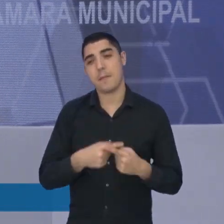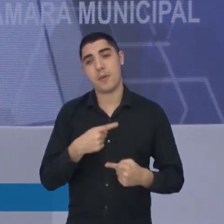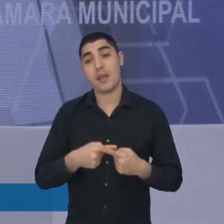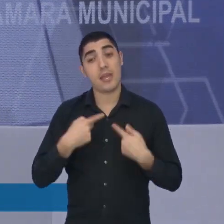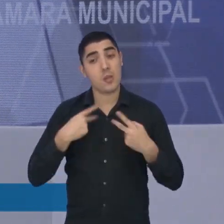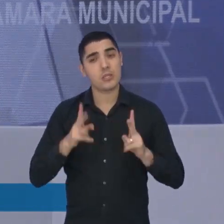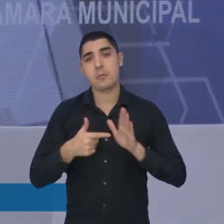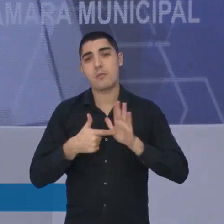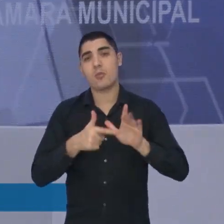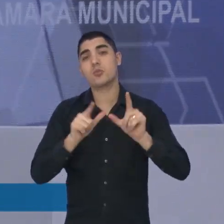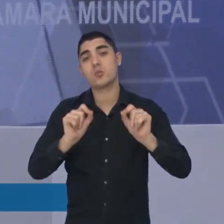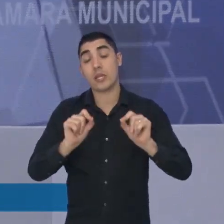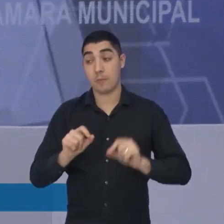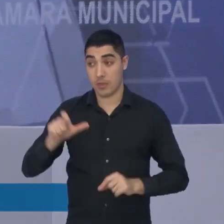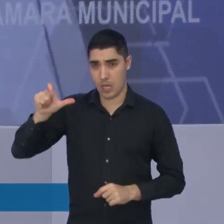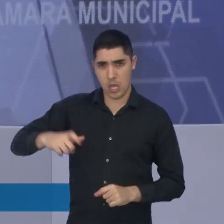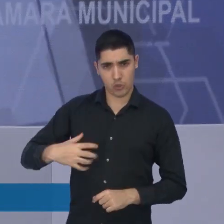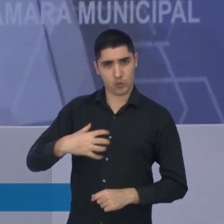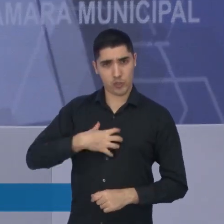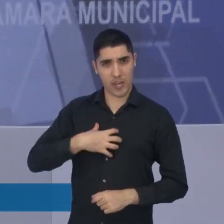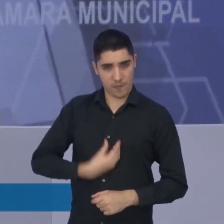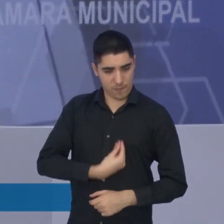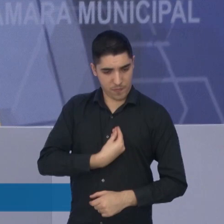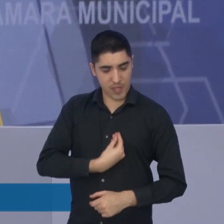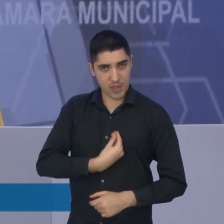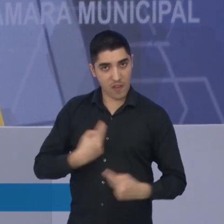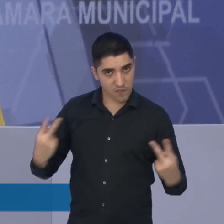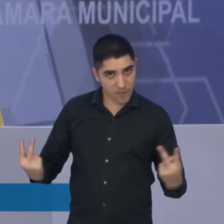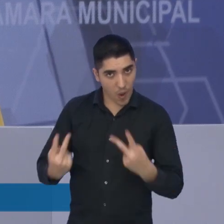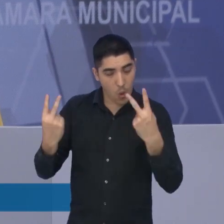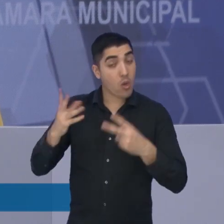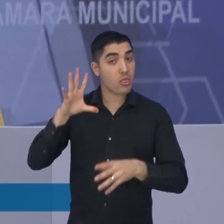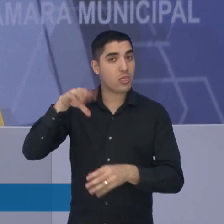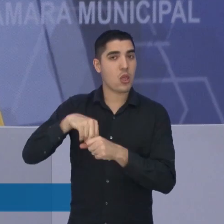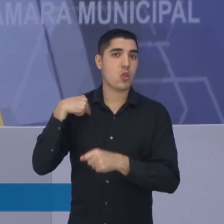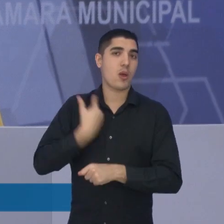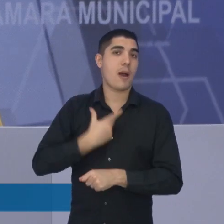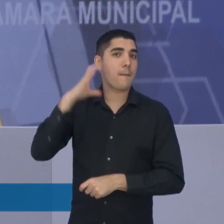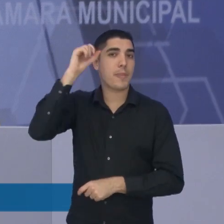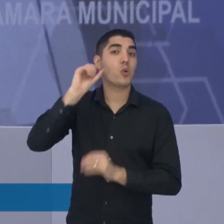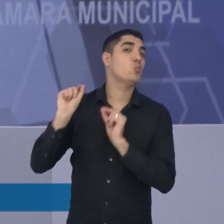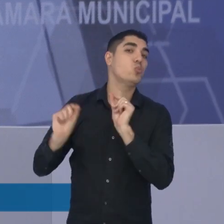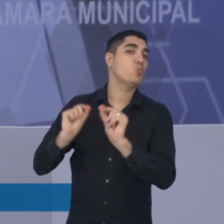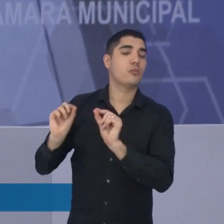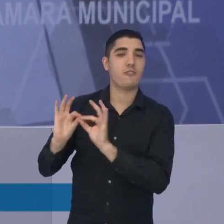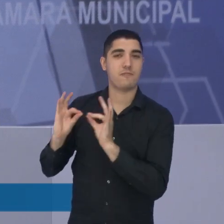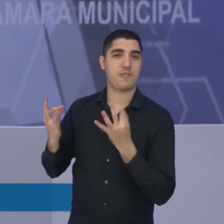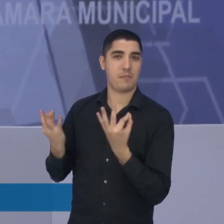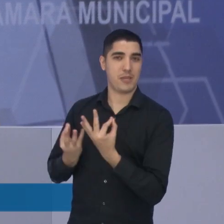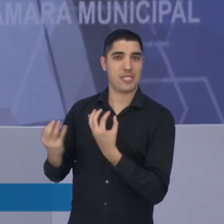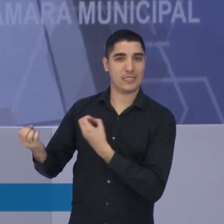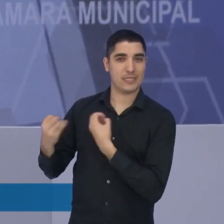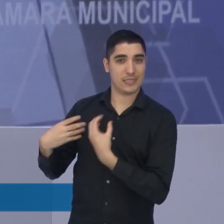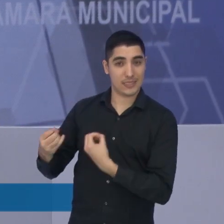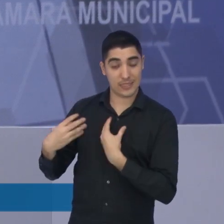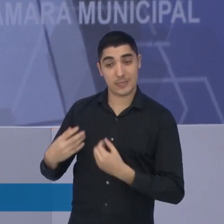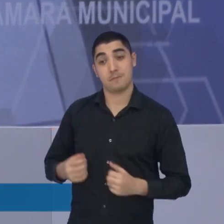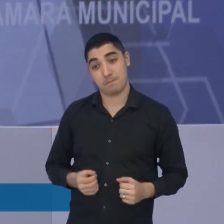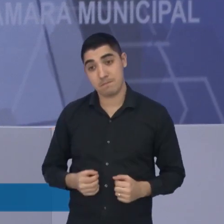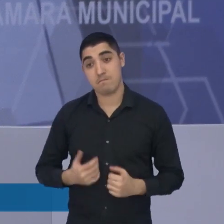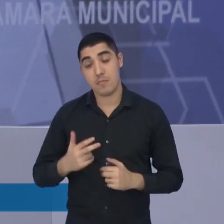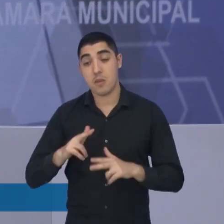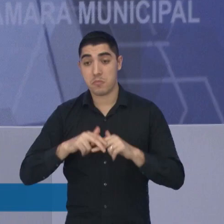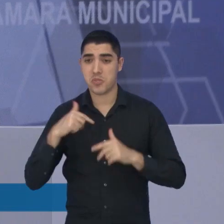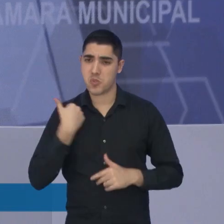os valores se traz de casa. No ITA temos um valor que é a disciplina consciente, e nós